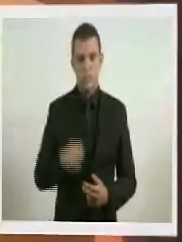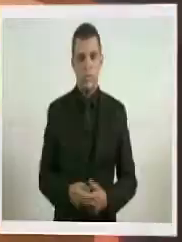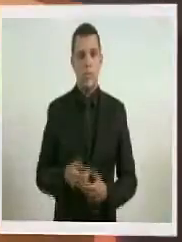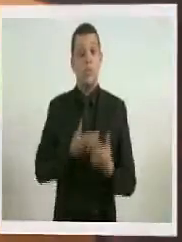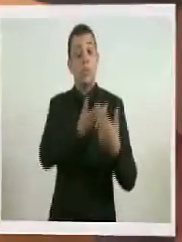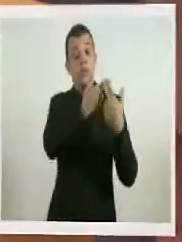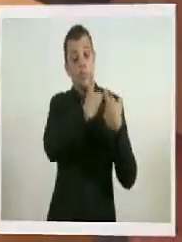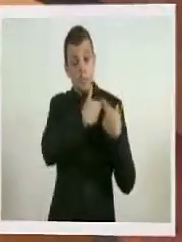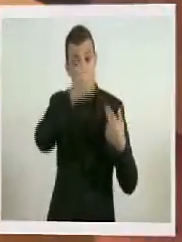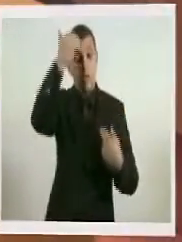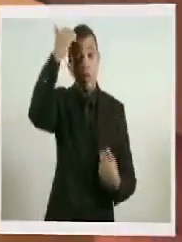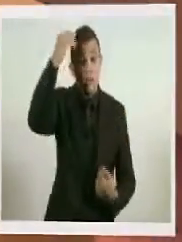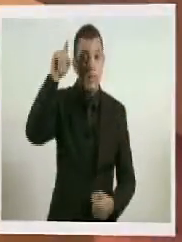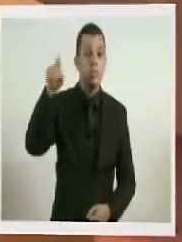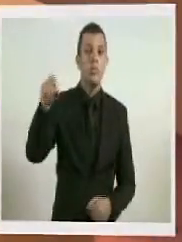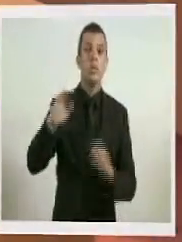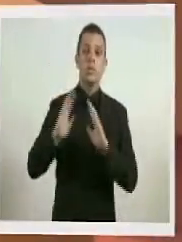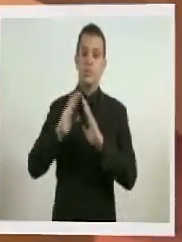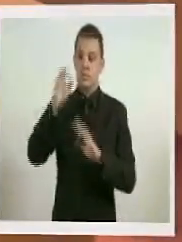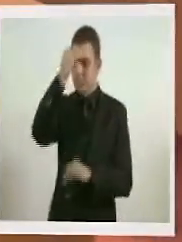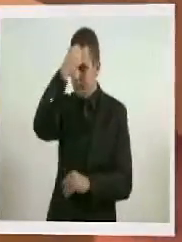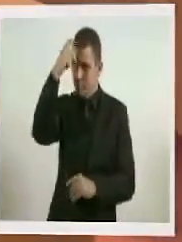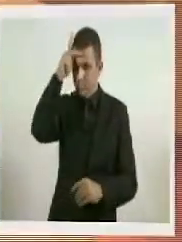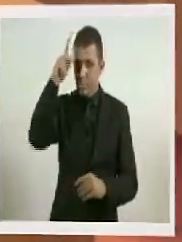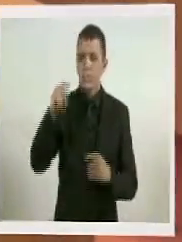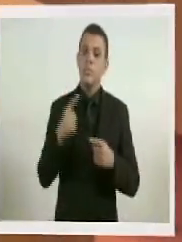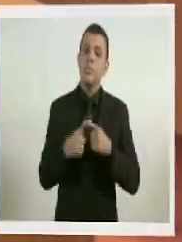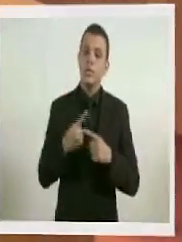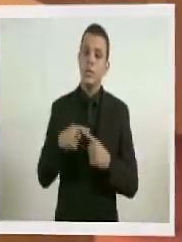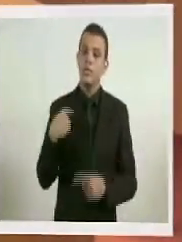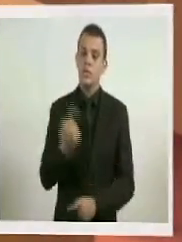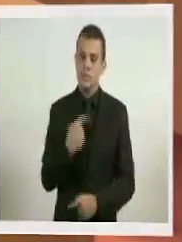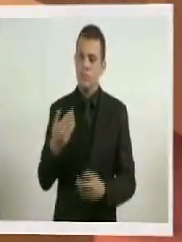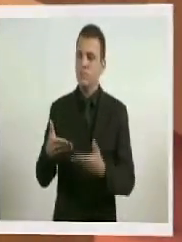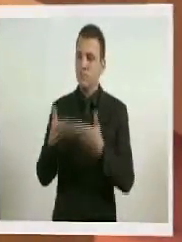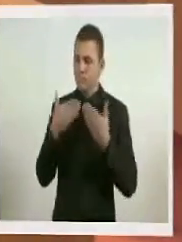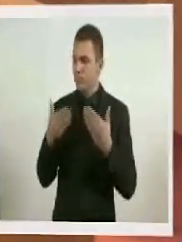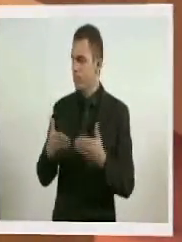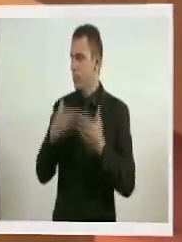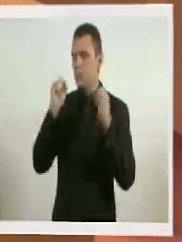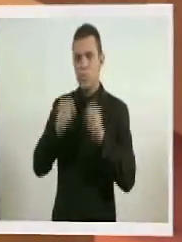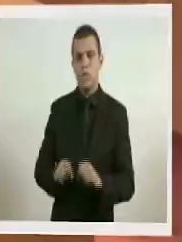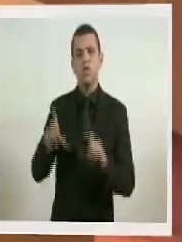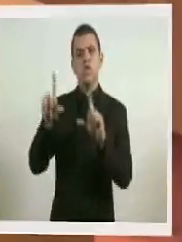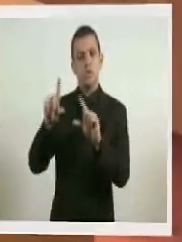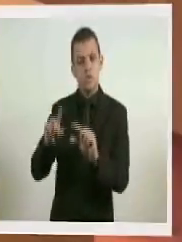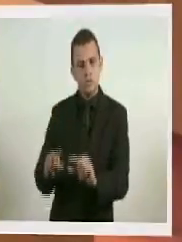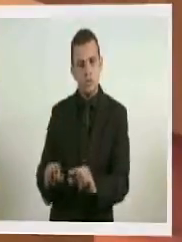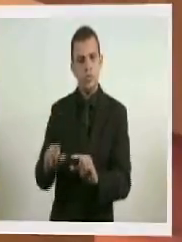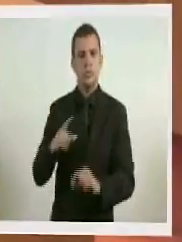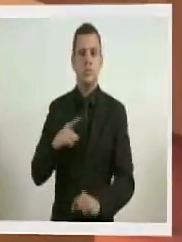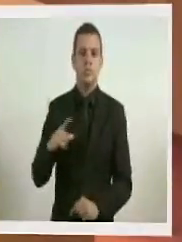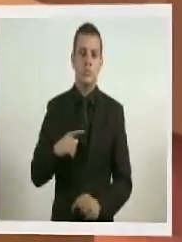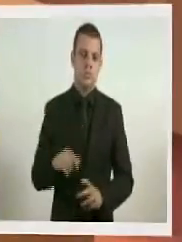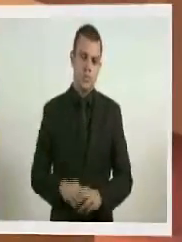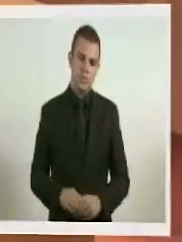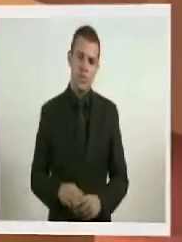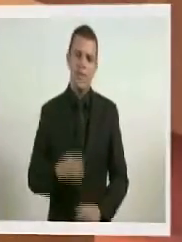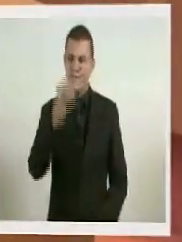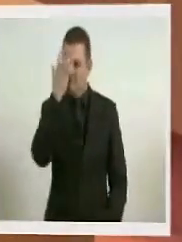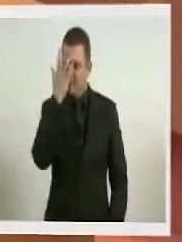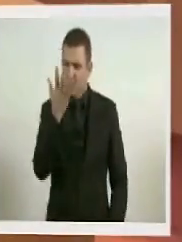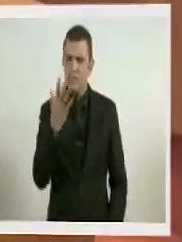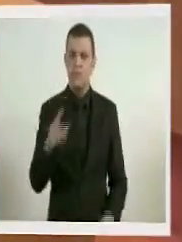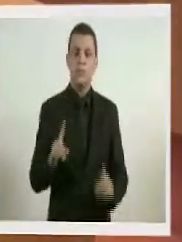já cobramos da prefeitura a instalação desses redutores de velocidade. É uma situação simples, mas